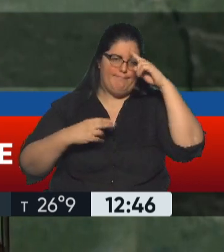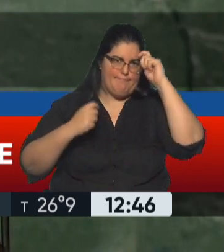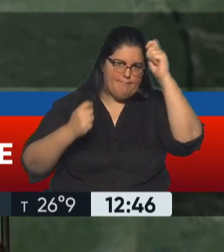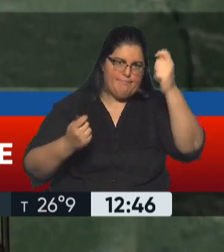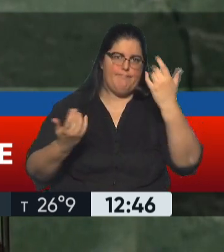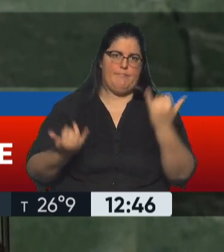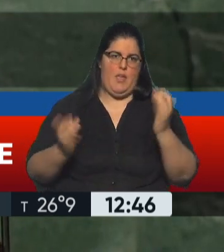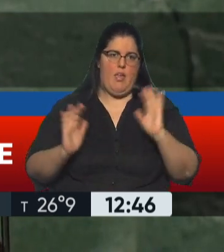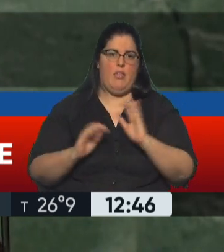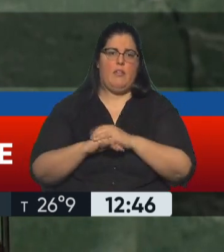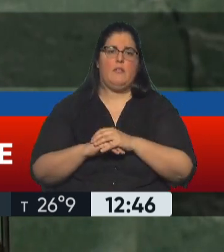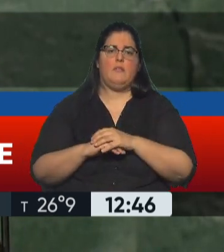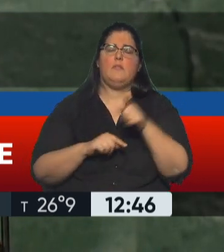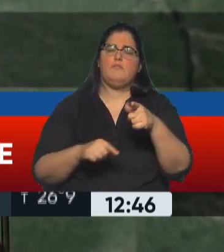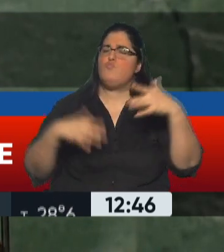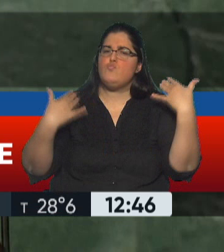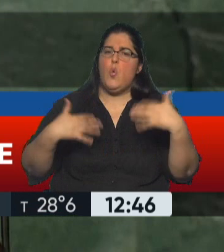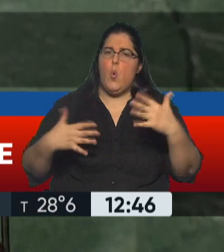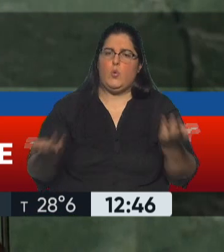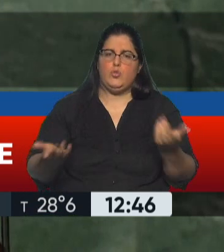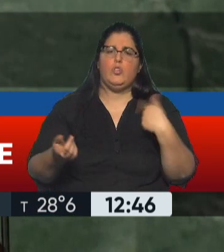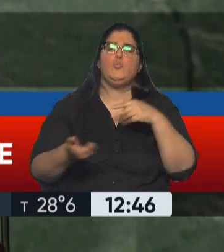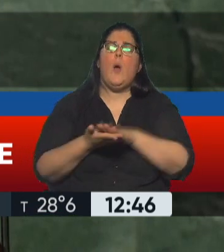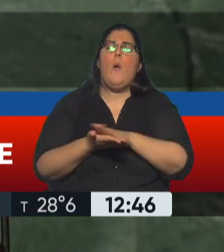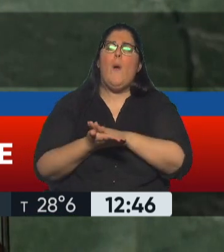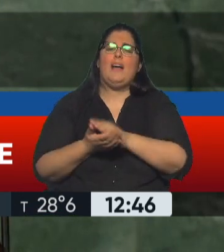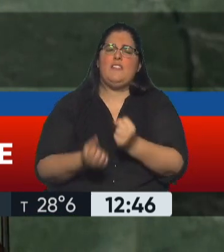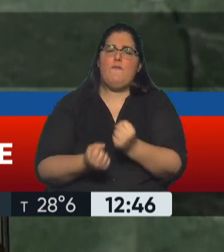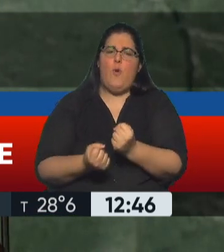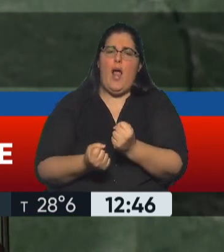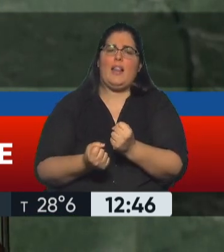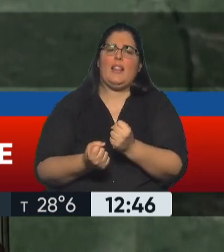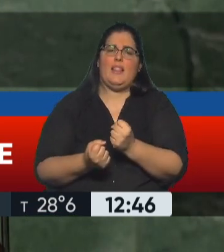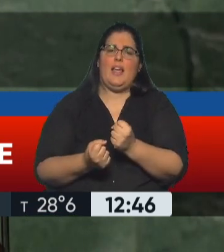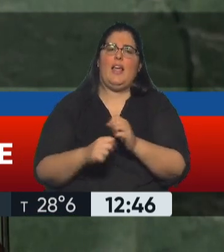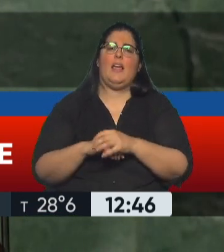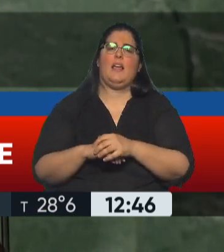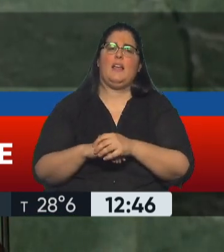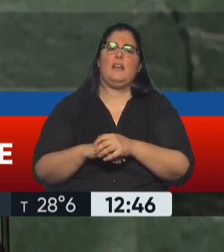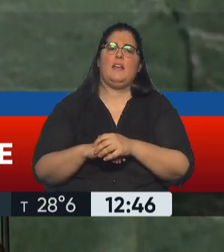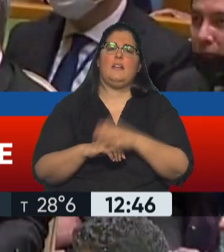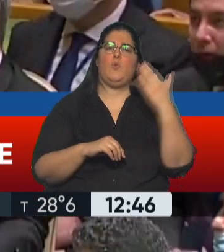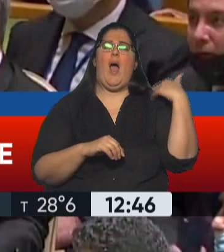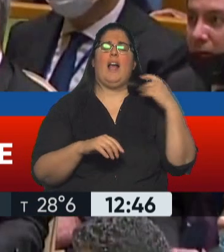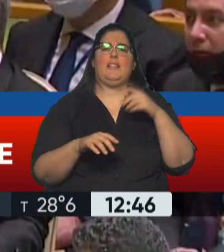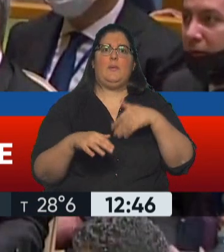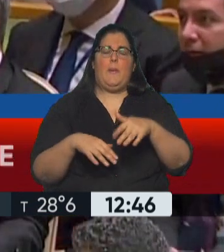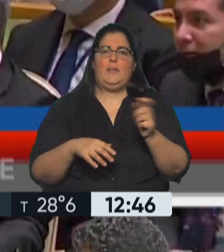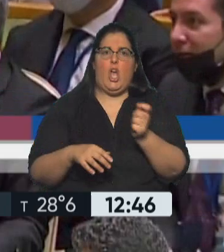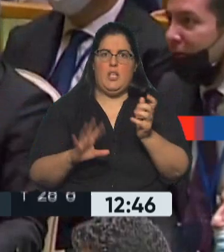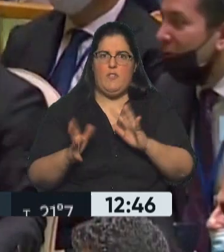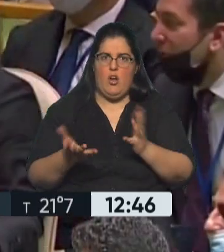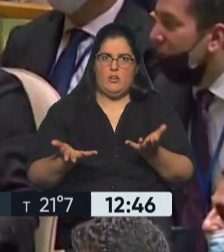Isso é muito. É uma sólida base se levarmos em conta que estávamos à beira do socialismo.